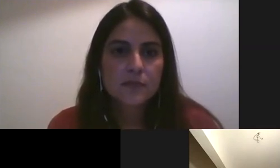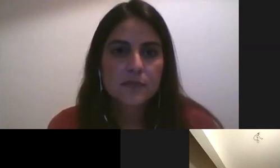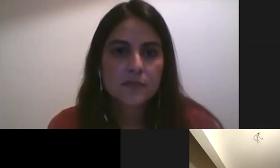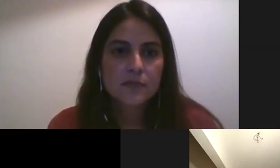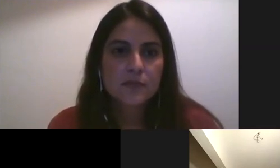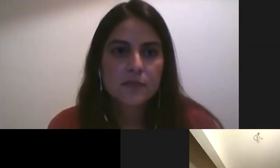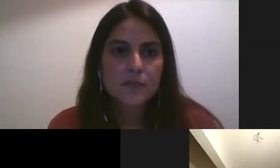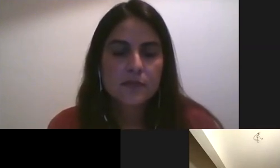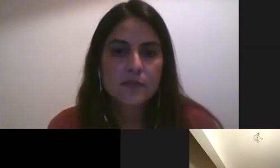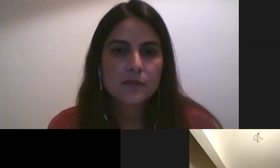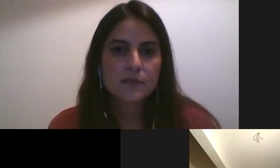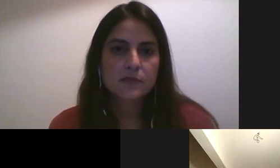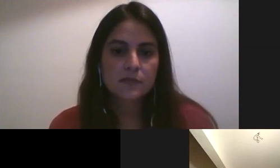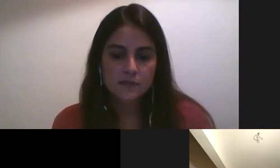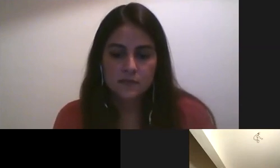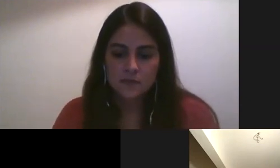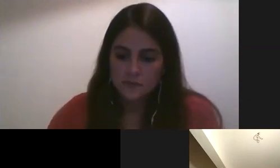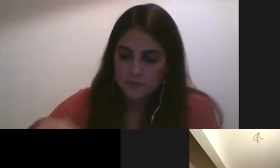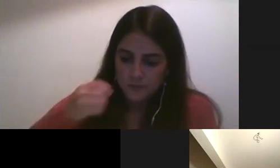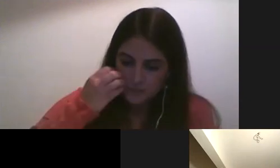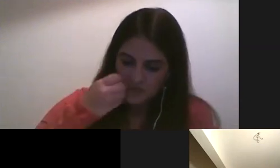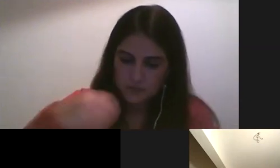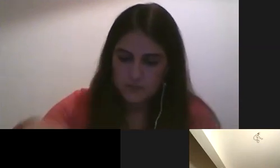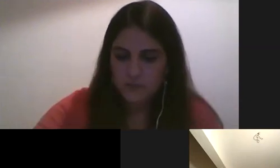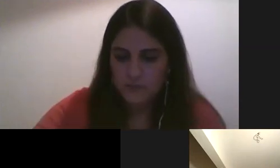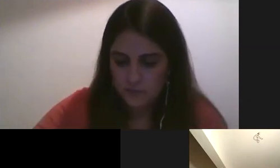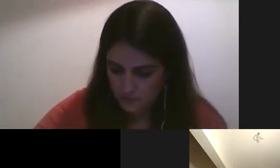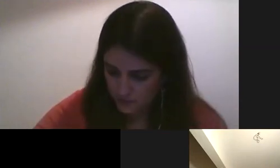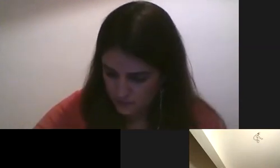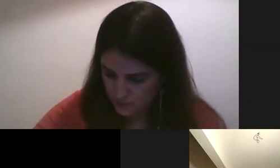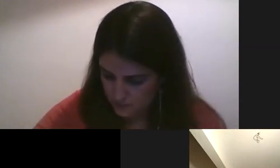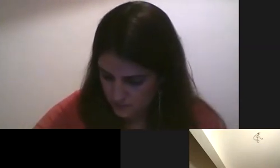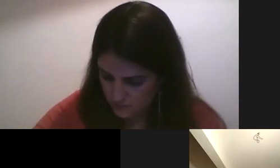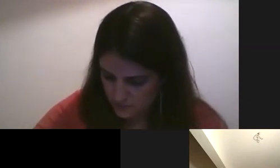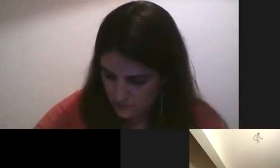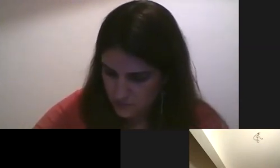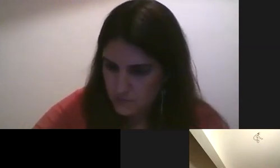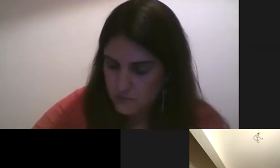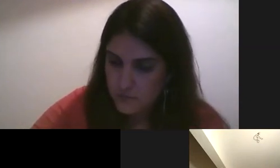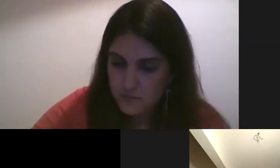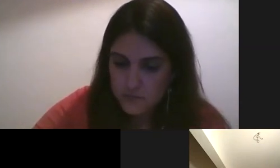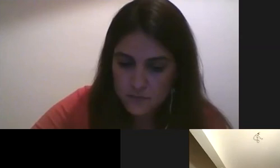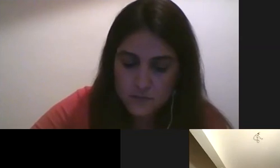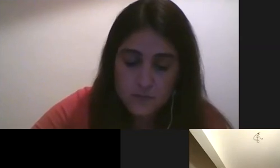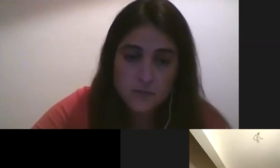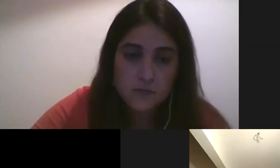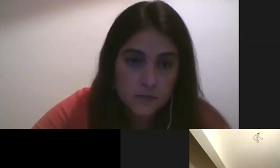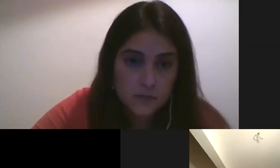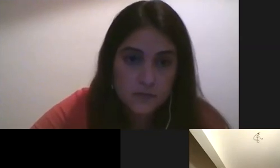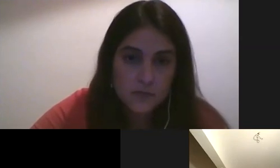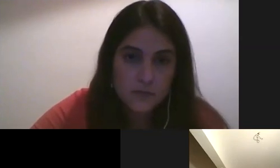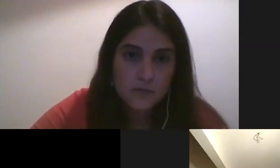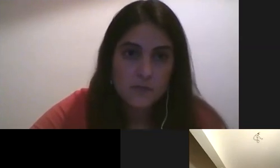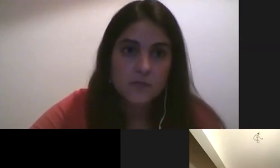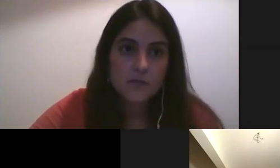grandes cidades, né? E nessas condições, os cientistas do mundo todo preconizam a medida do distanciamento social, isto